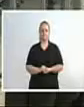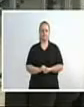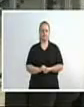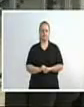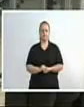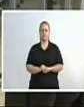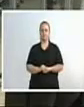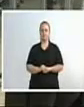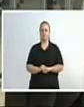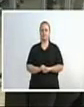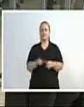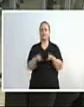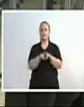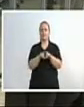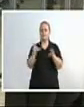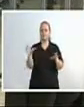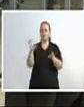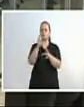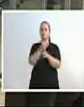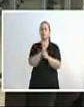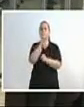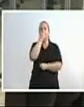Mais quatro minutos e meio também do vereador Becker.